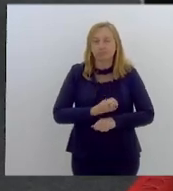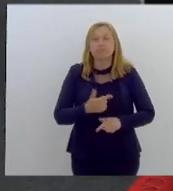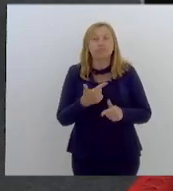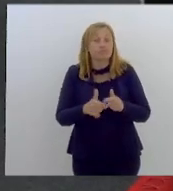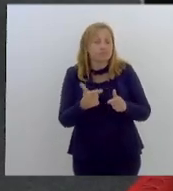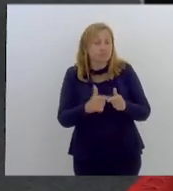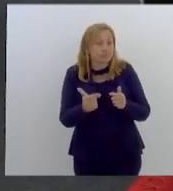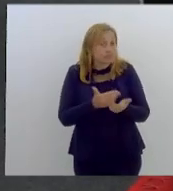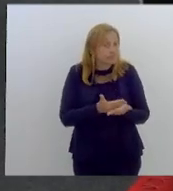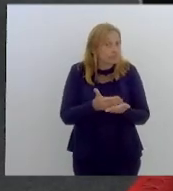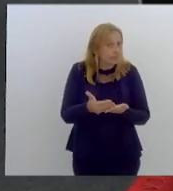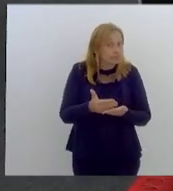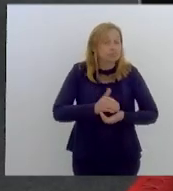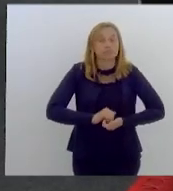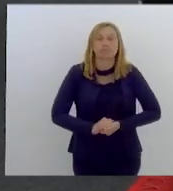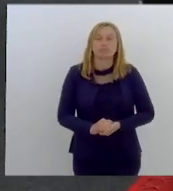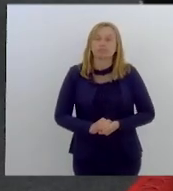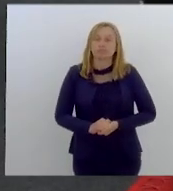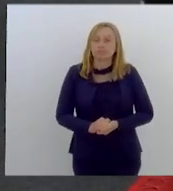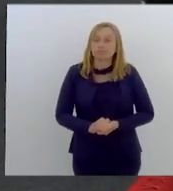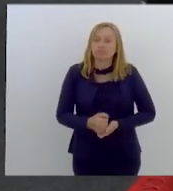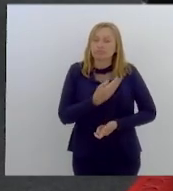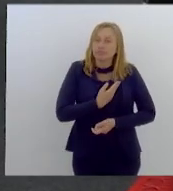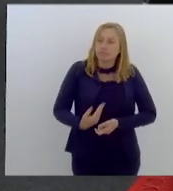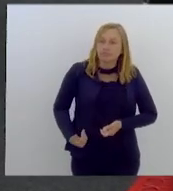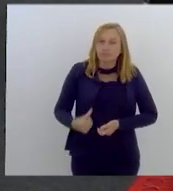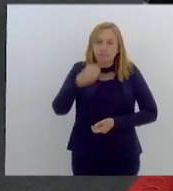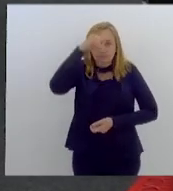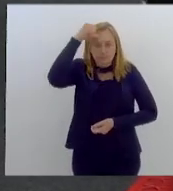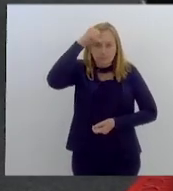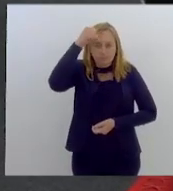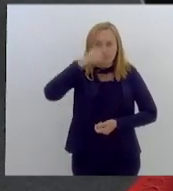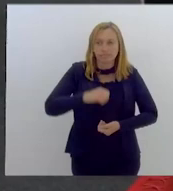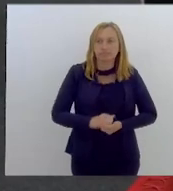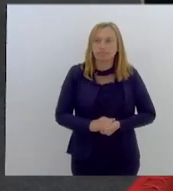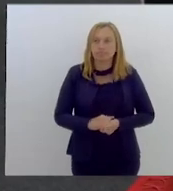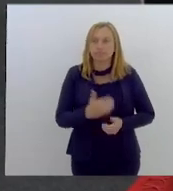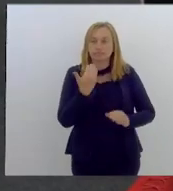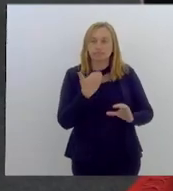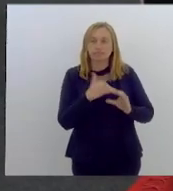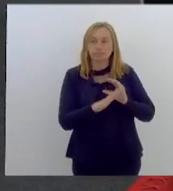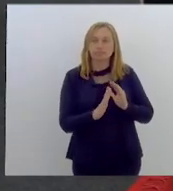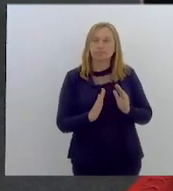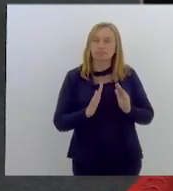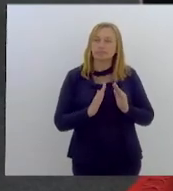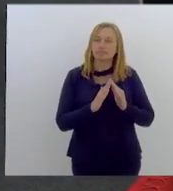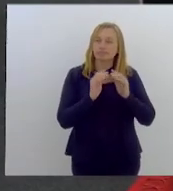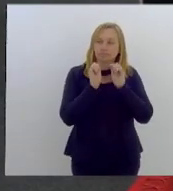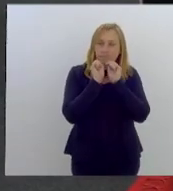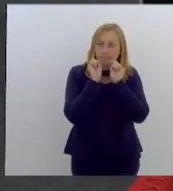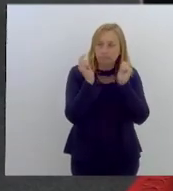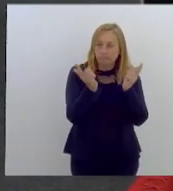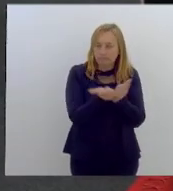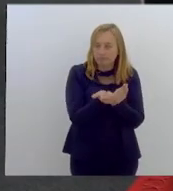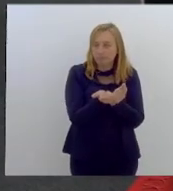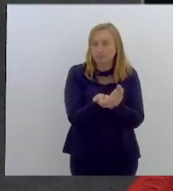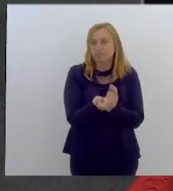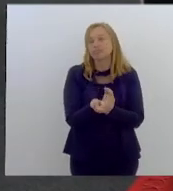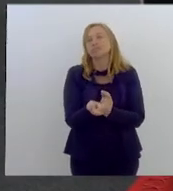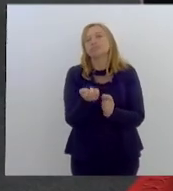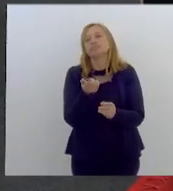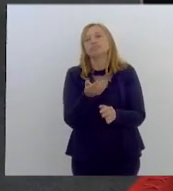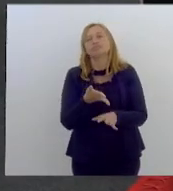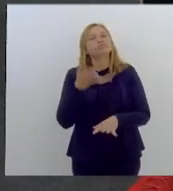problema começa quando o governador Cláudio Castro manda para a Assembleia Legislativa a mensagem para disciplinar